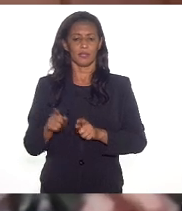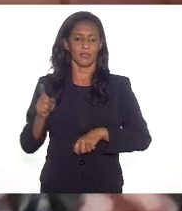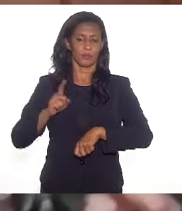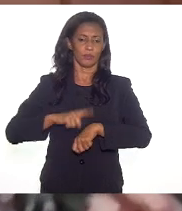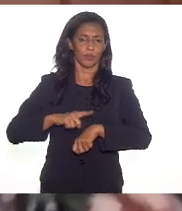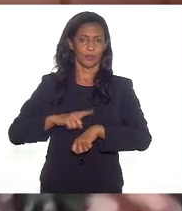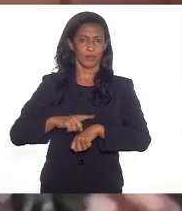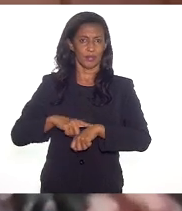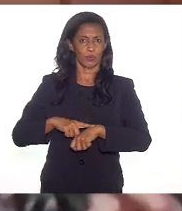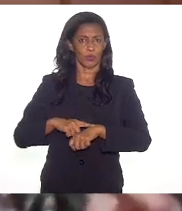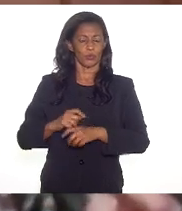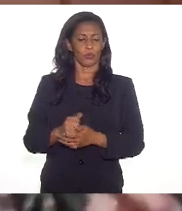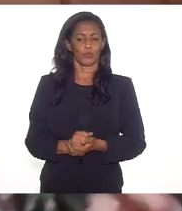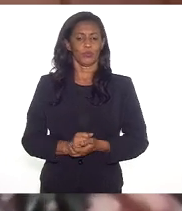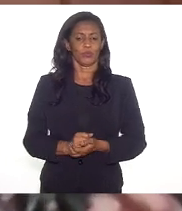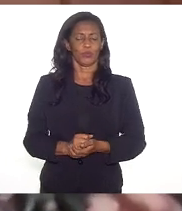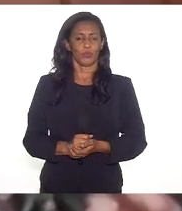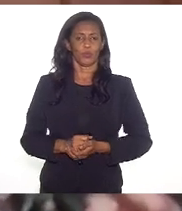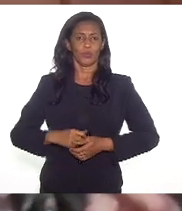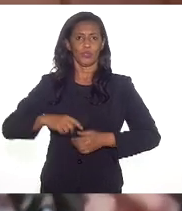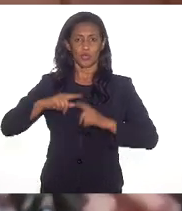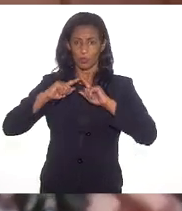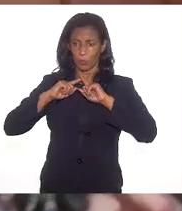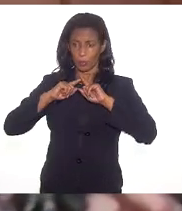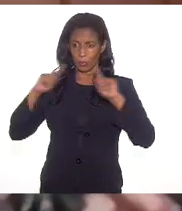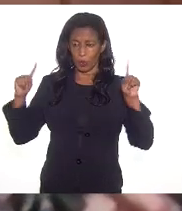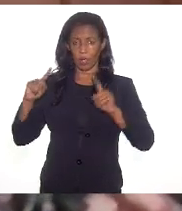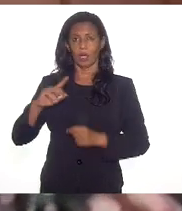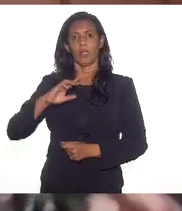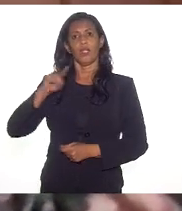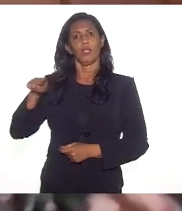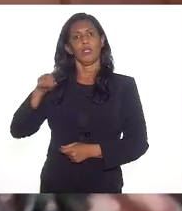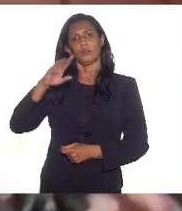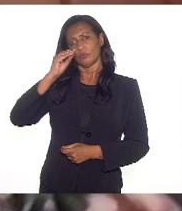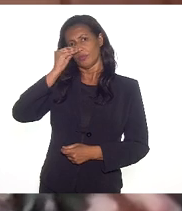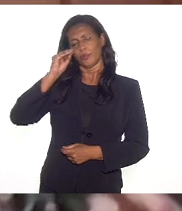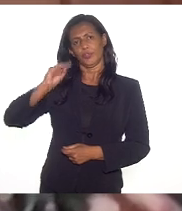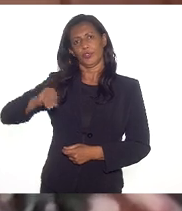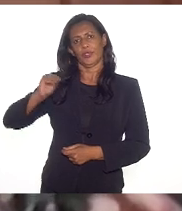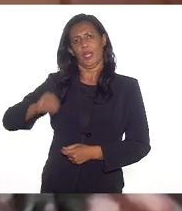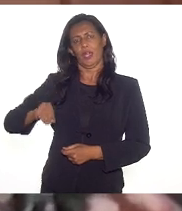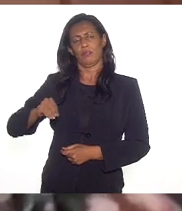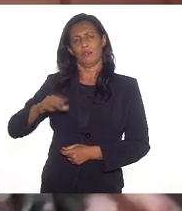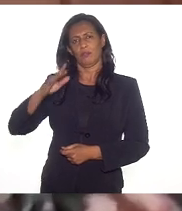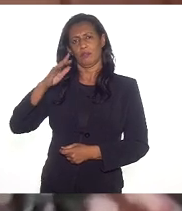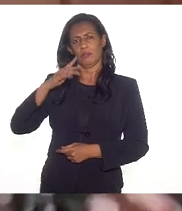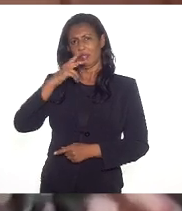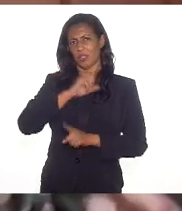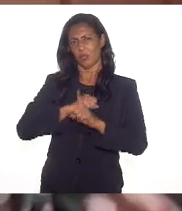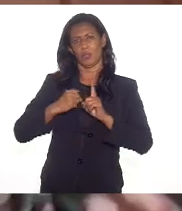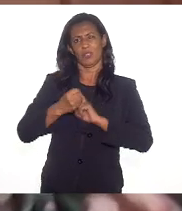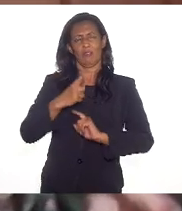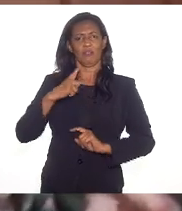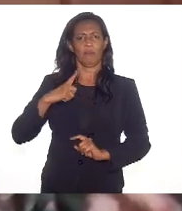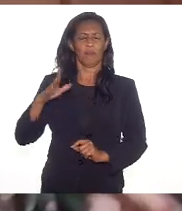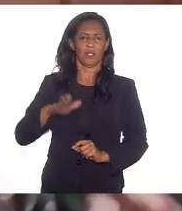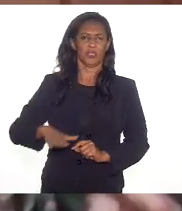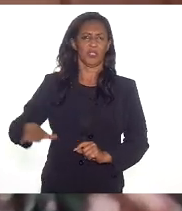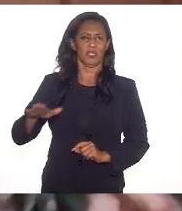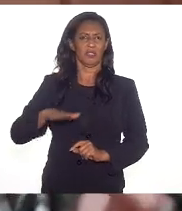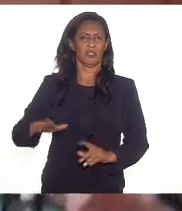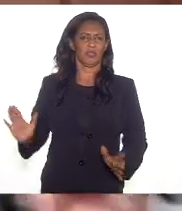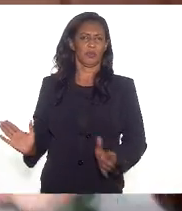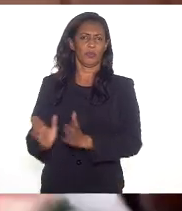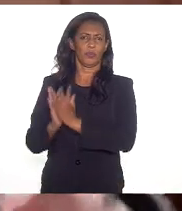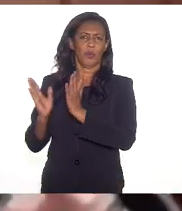de denúncia do descaso que a sociedade tem para com as crianças mais vulneráveis, principalmente